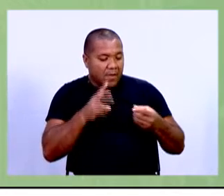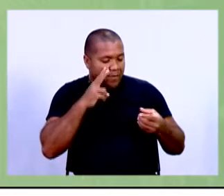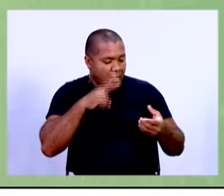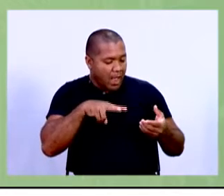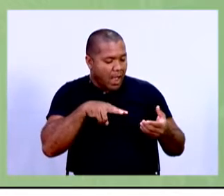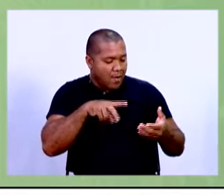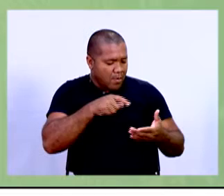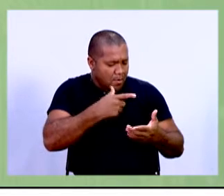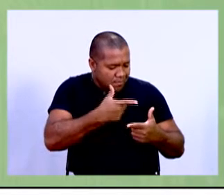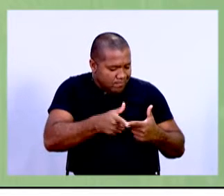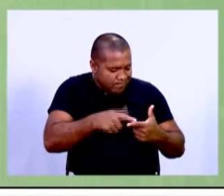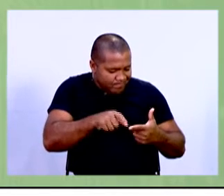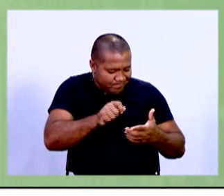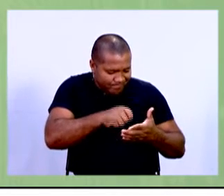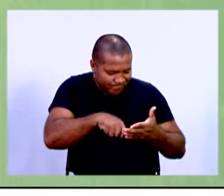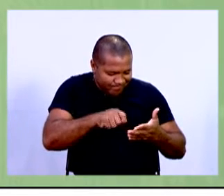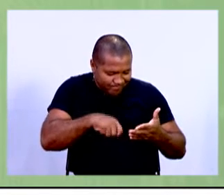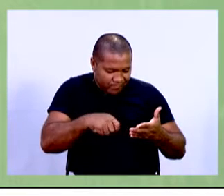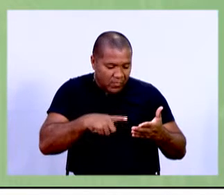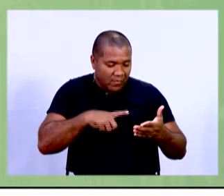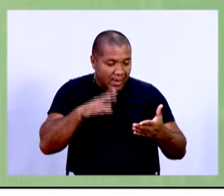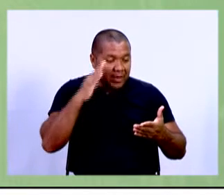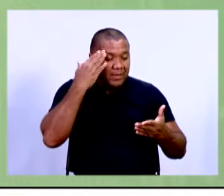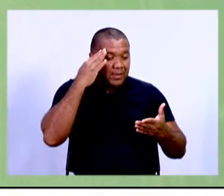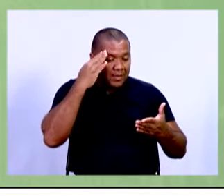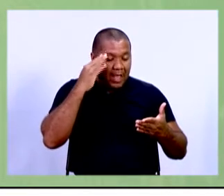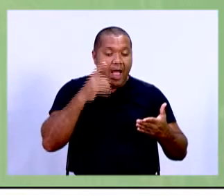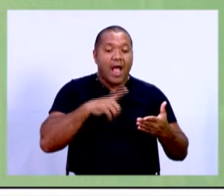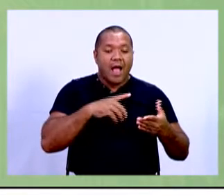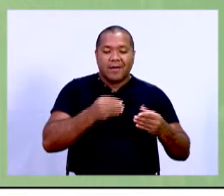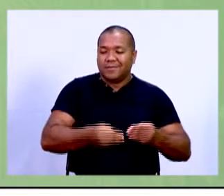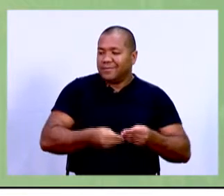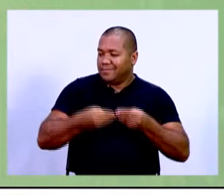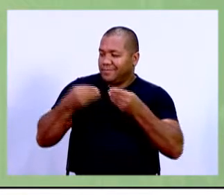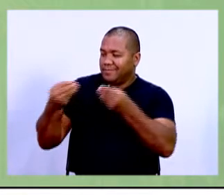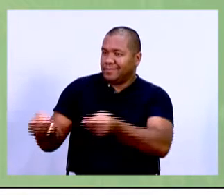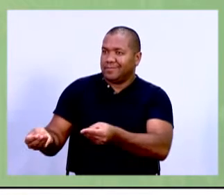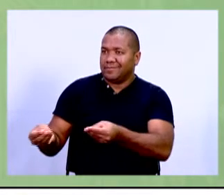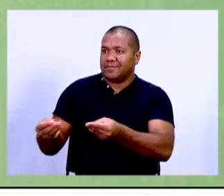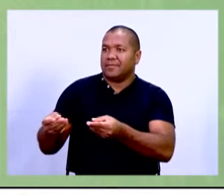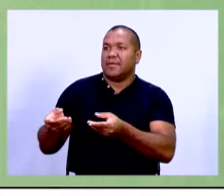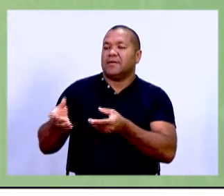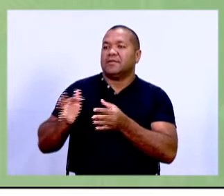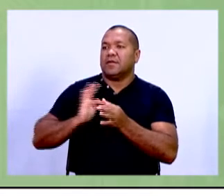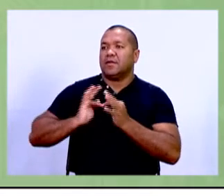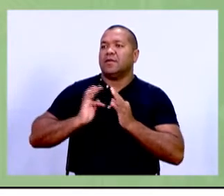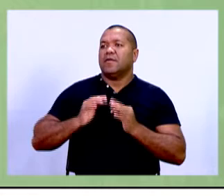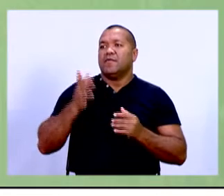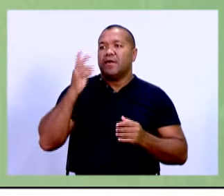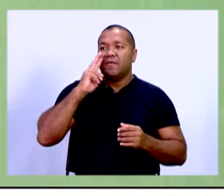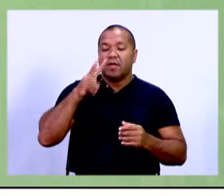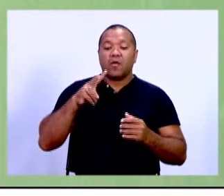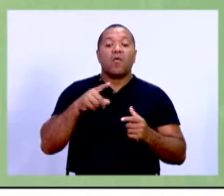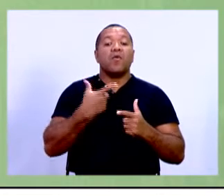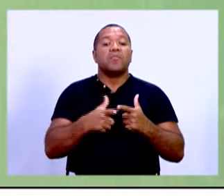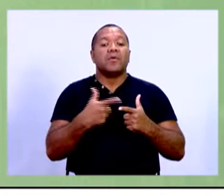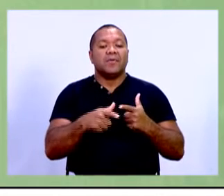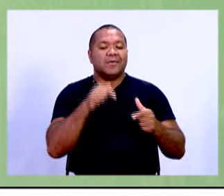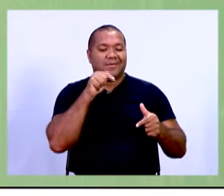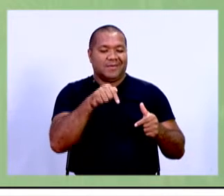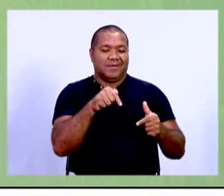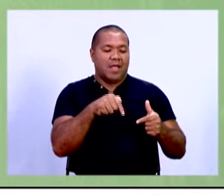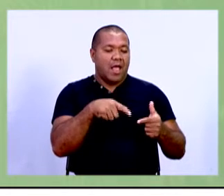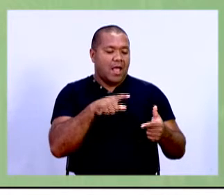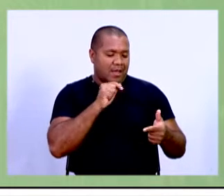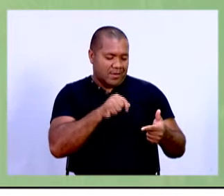problema, vai categorizar e distribuir a ordem de serviço. Ele vai ver qual é o problema dessa ordem de serviço. Ah,